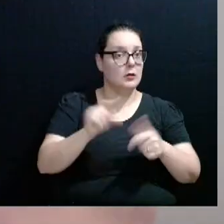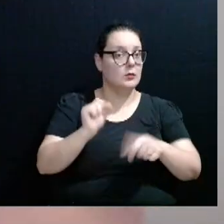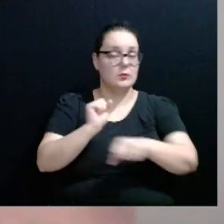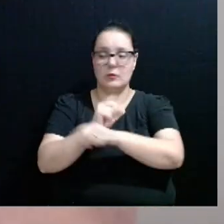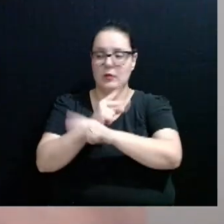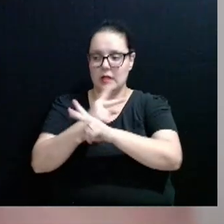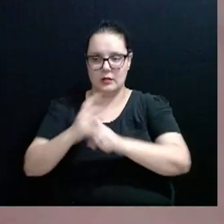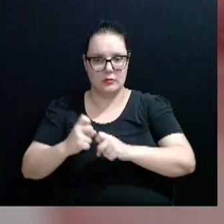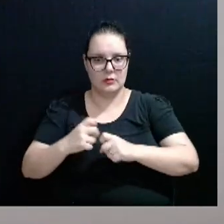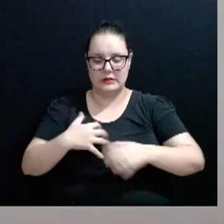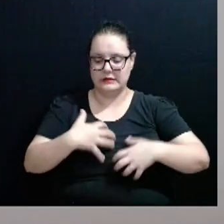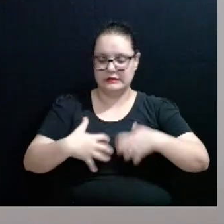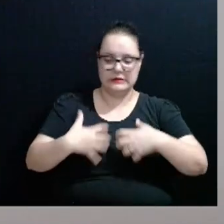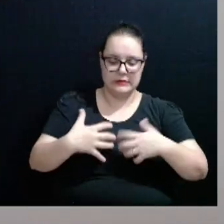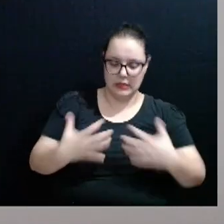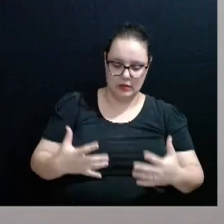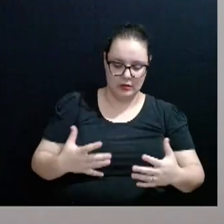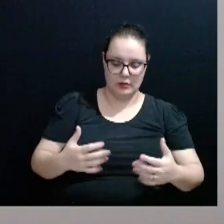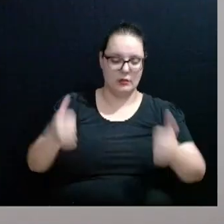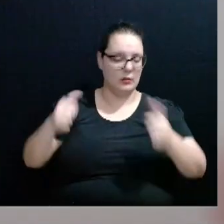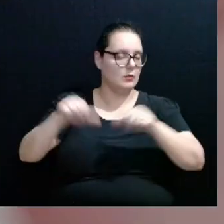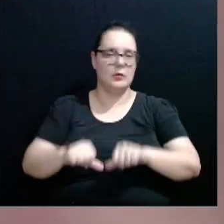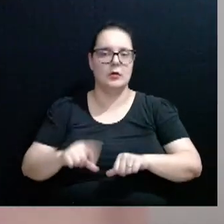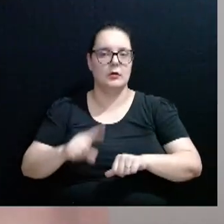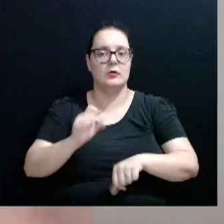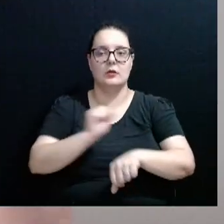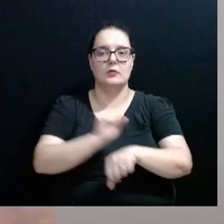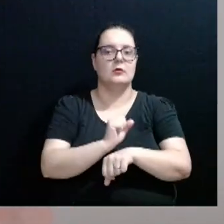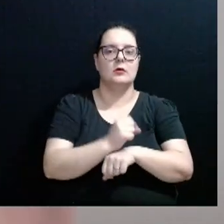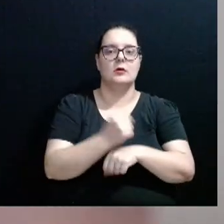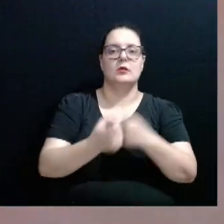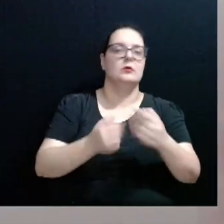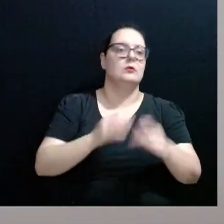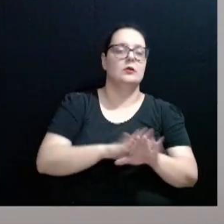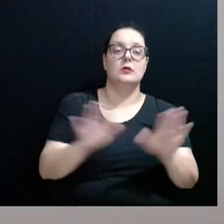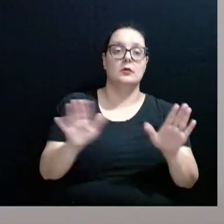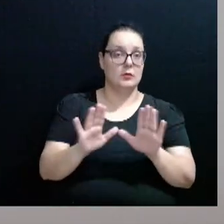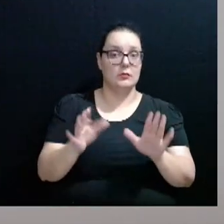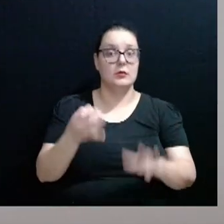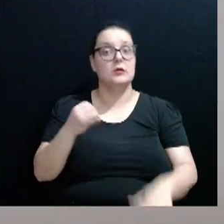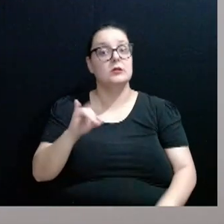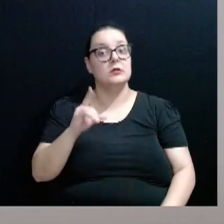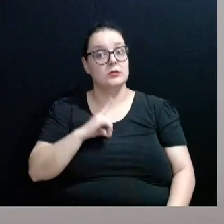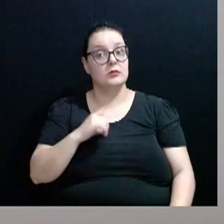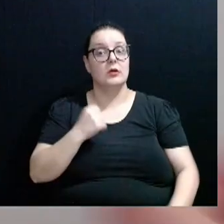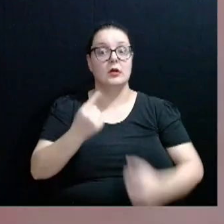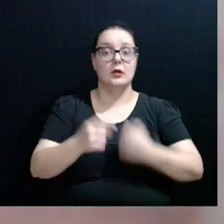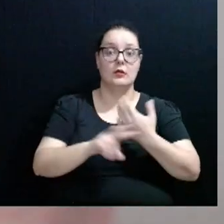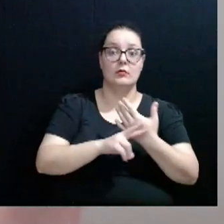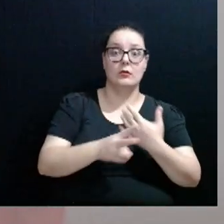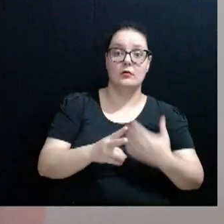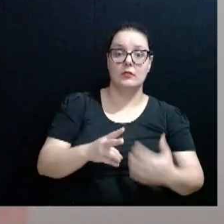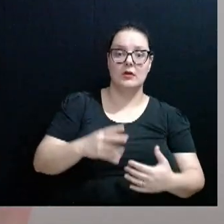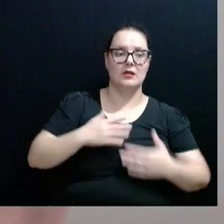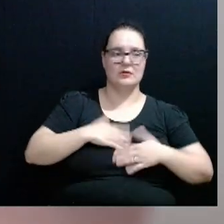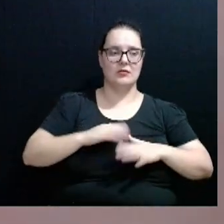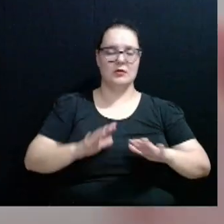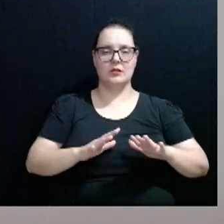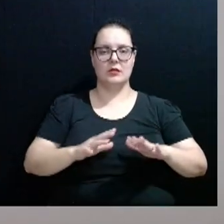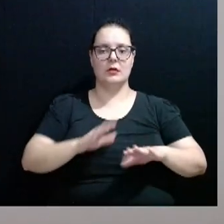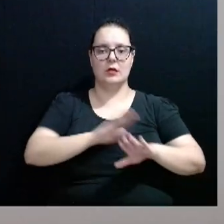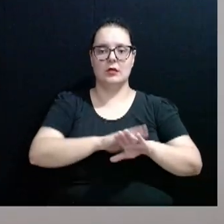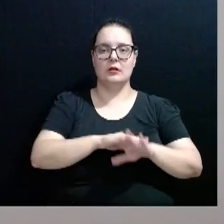médico, né, ou ter alguma ação de alguma forma. Se houver algum efeito indesejado, reação adversa, já